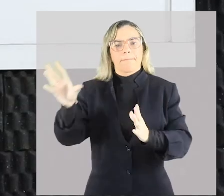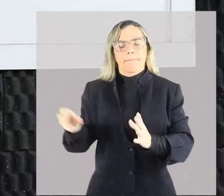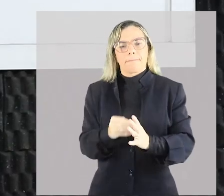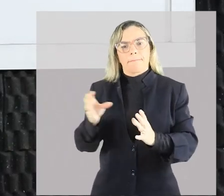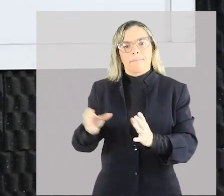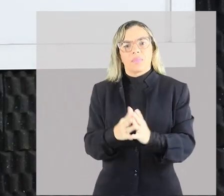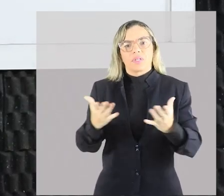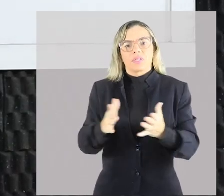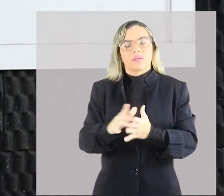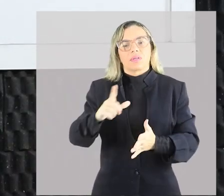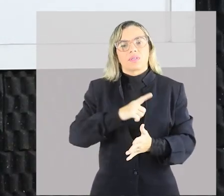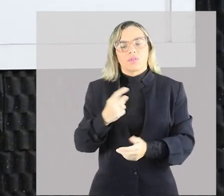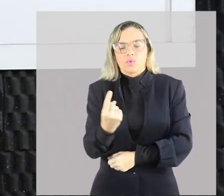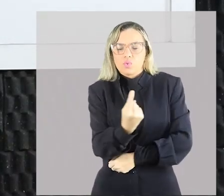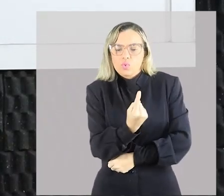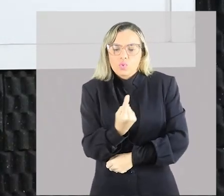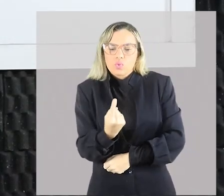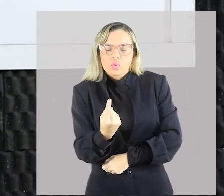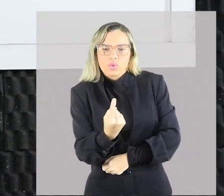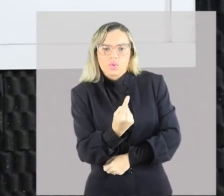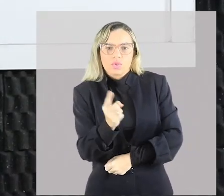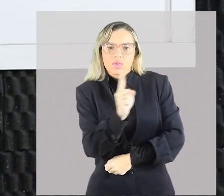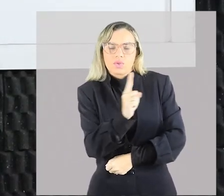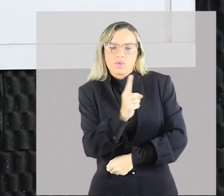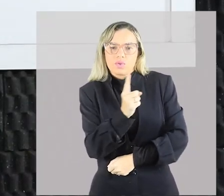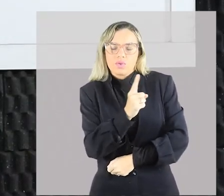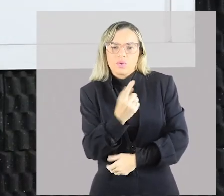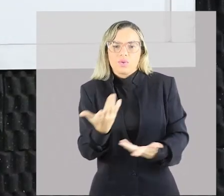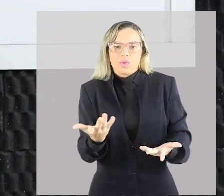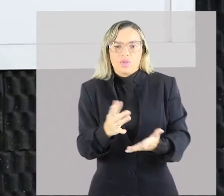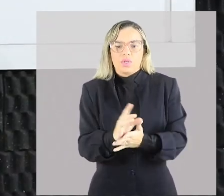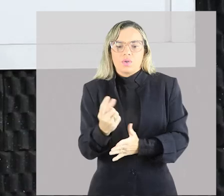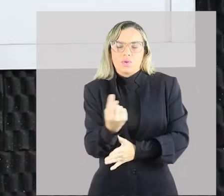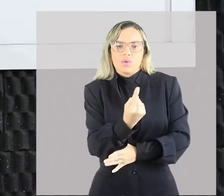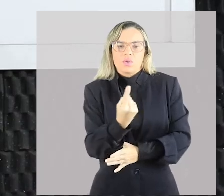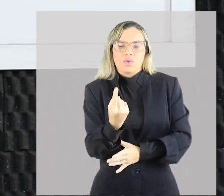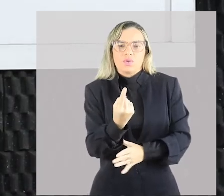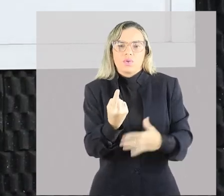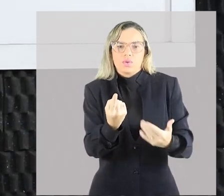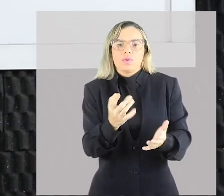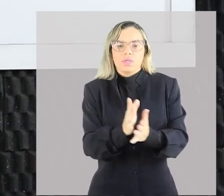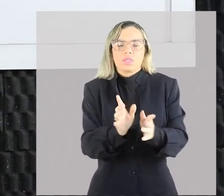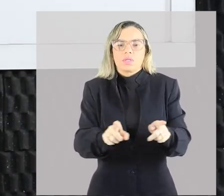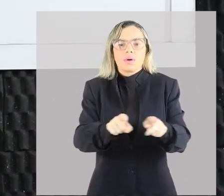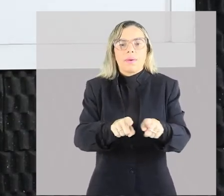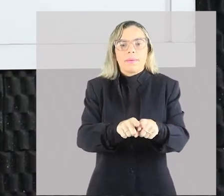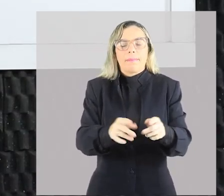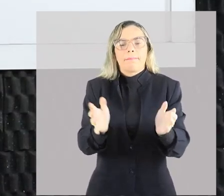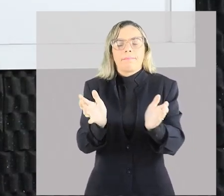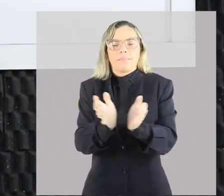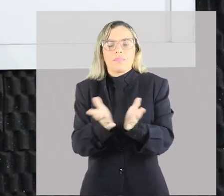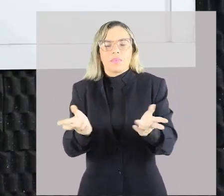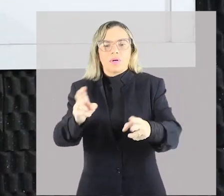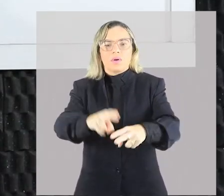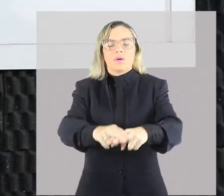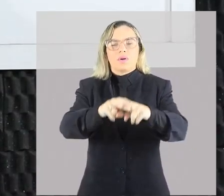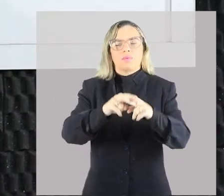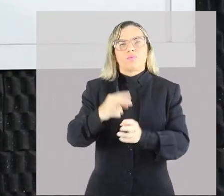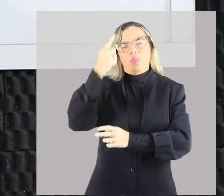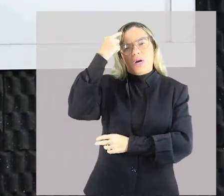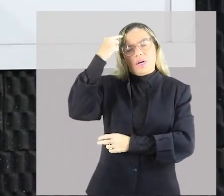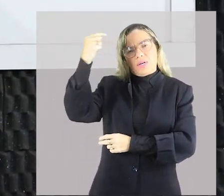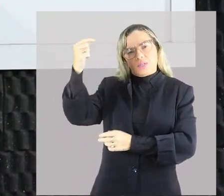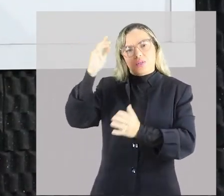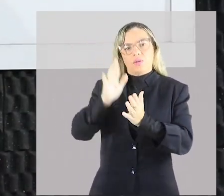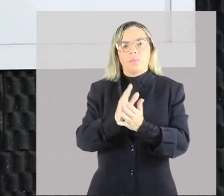conjunto unitário, né? Que não é coleção, mas de um só é considerado conjunto também. Por isso que a gente dá só uma ideia, uma